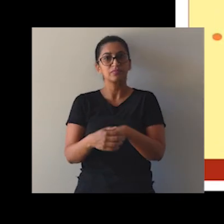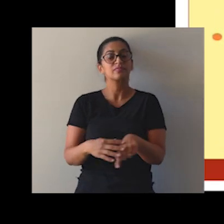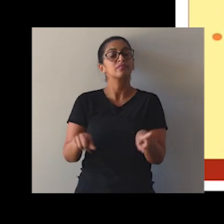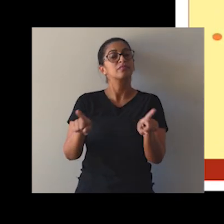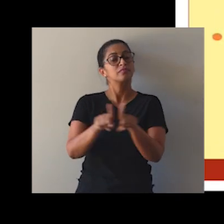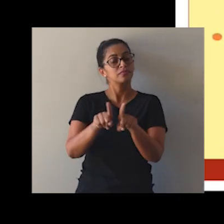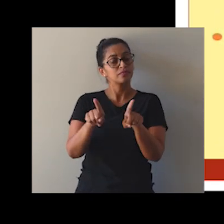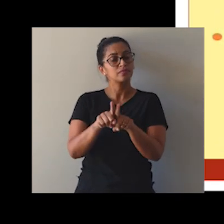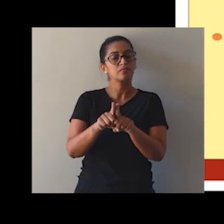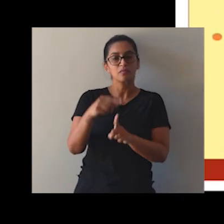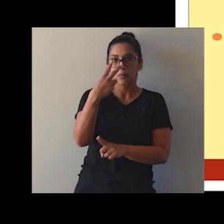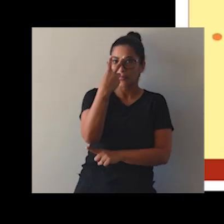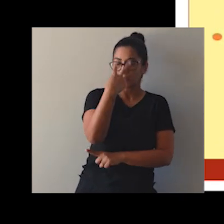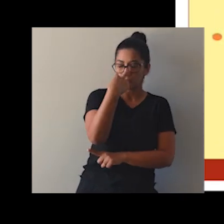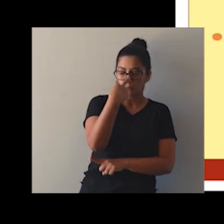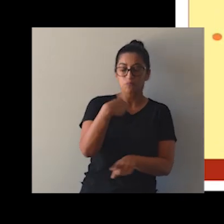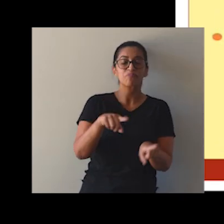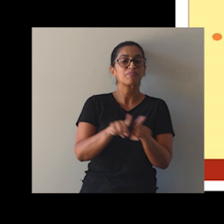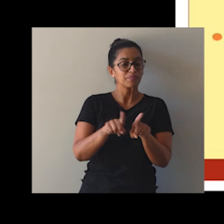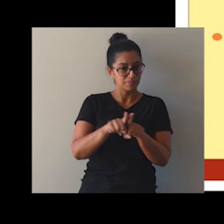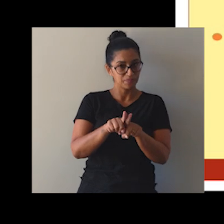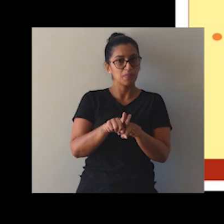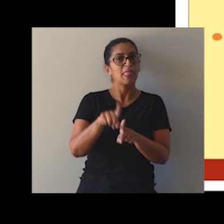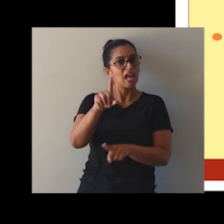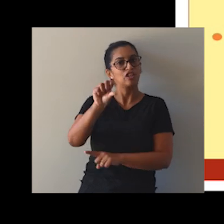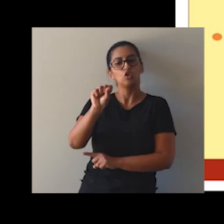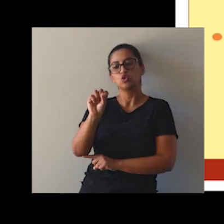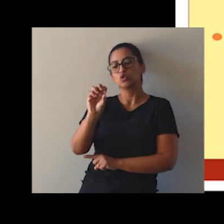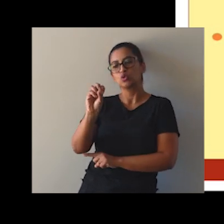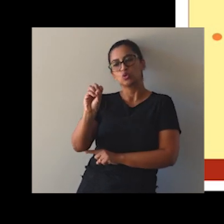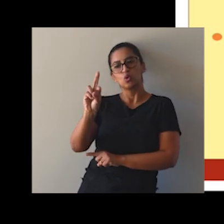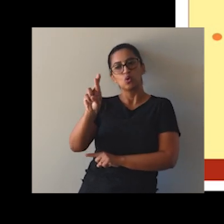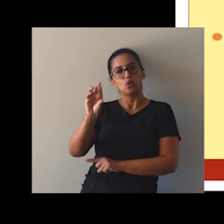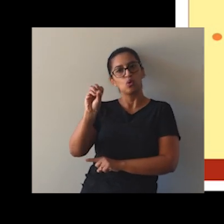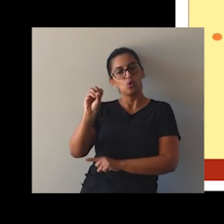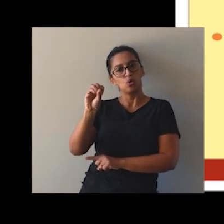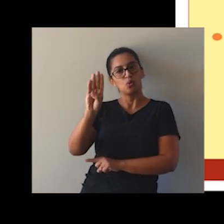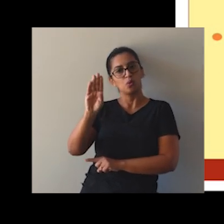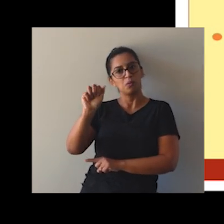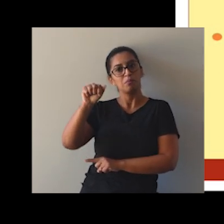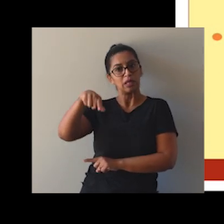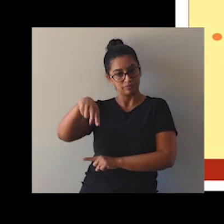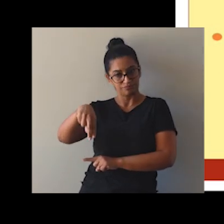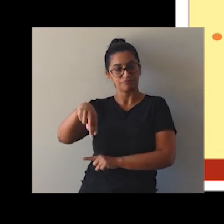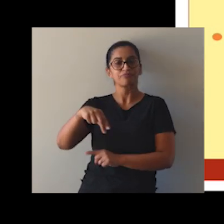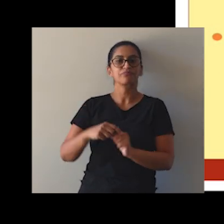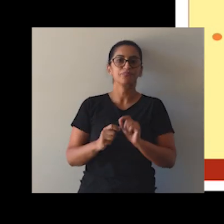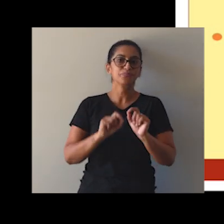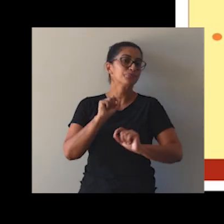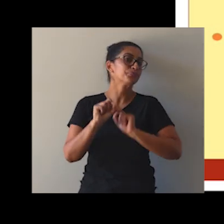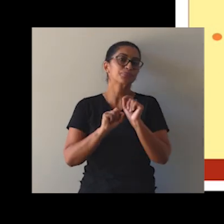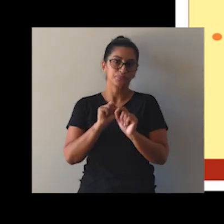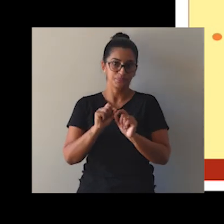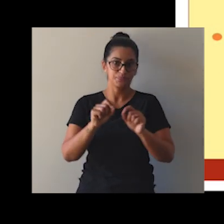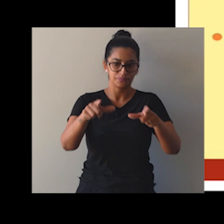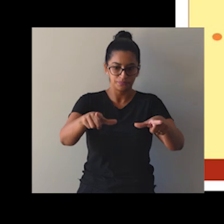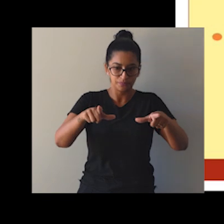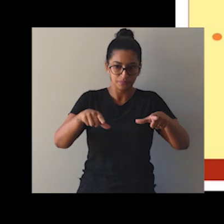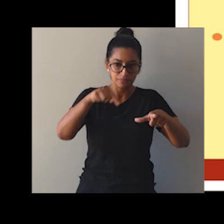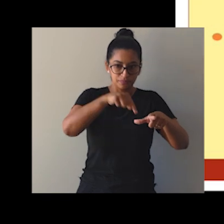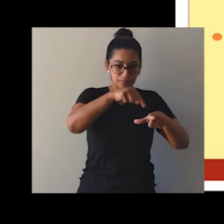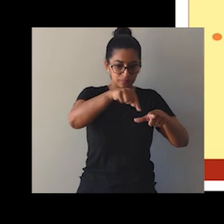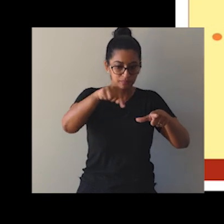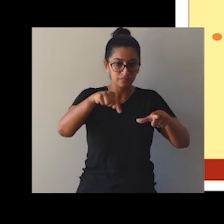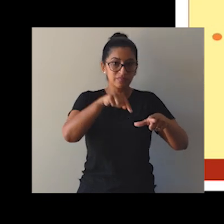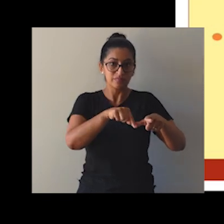É trabalhado também com a criança cega o soroban, que é um ábaco japonês. Esse instrumento ele tem em toda a